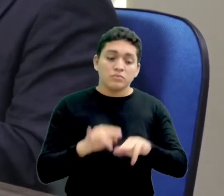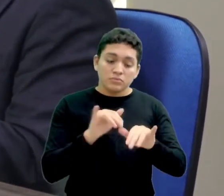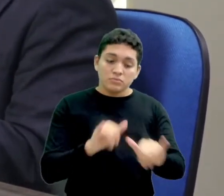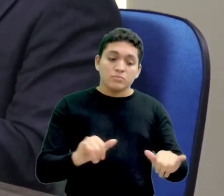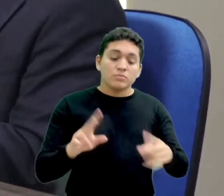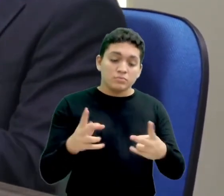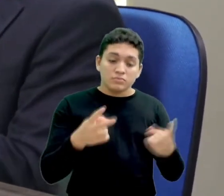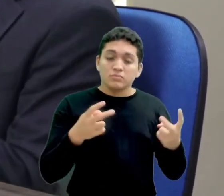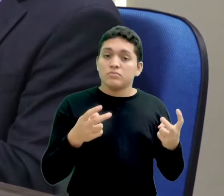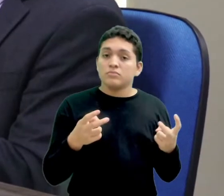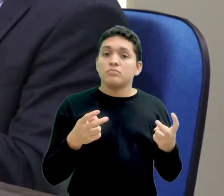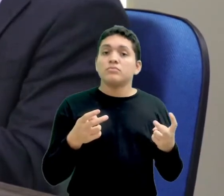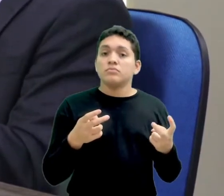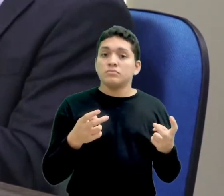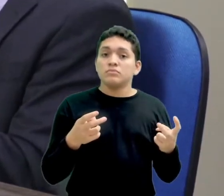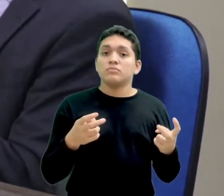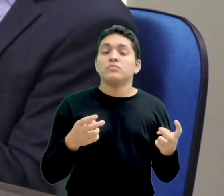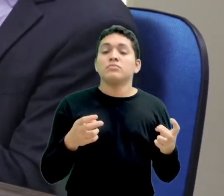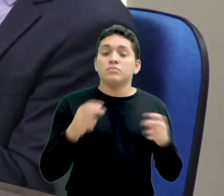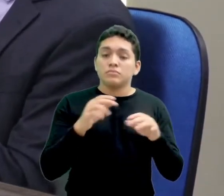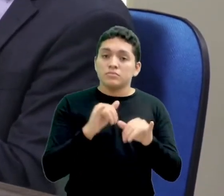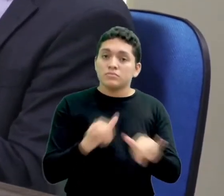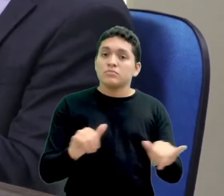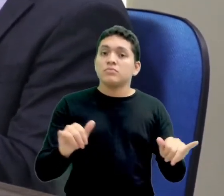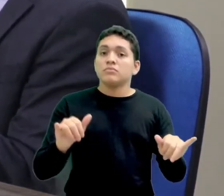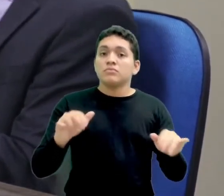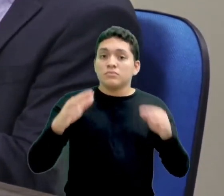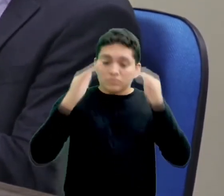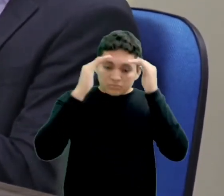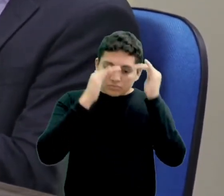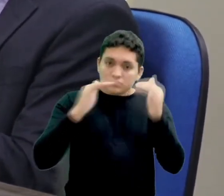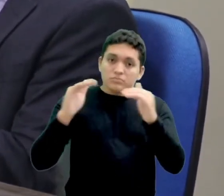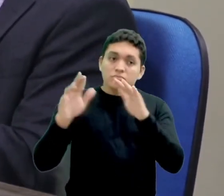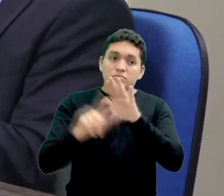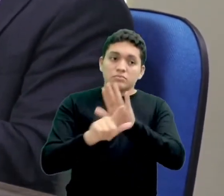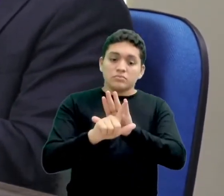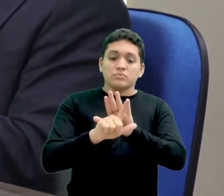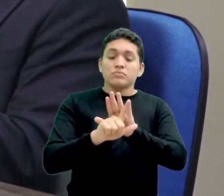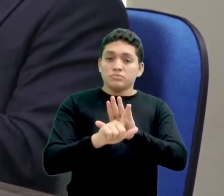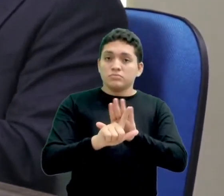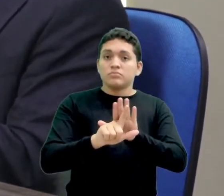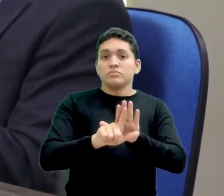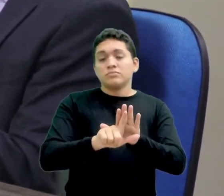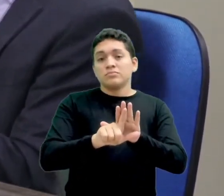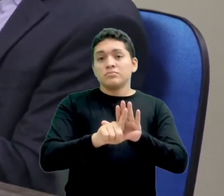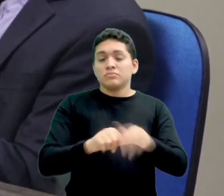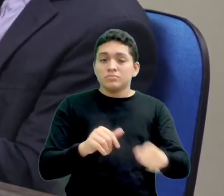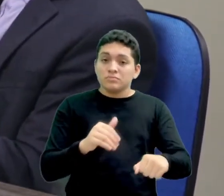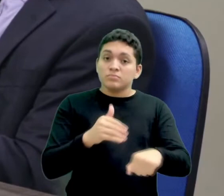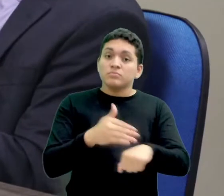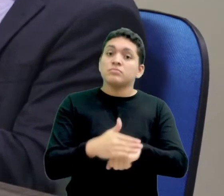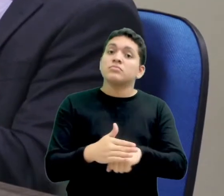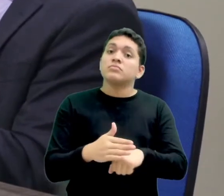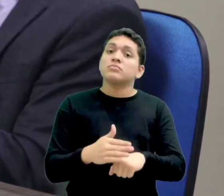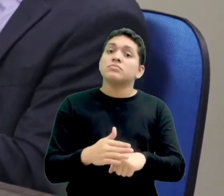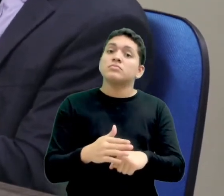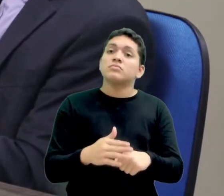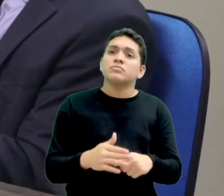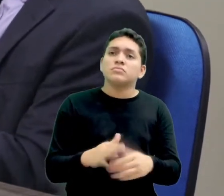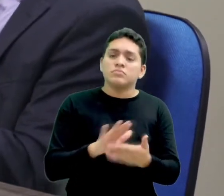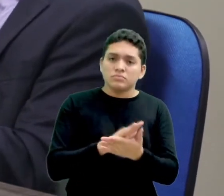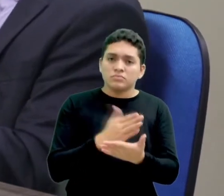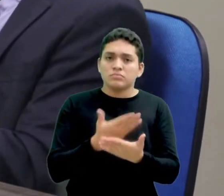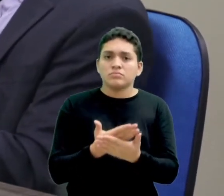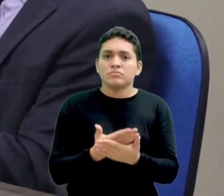perceba, ele está dizendo, obedeça a lei, sim, obedeça, e ele está tirando aqui as